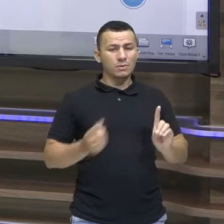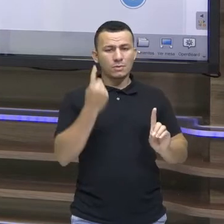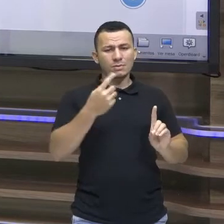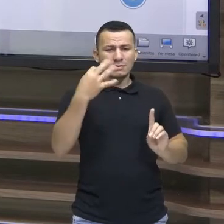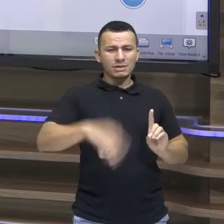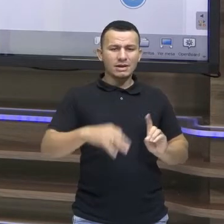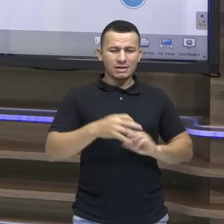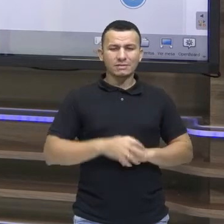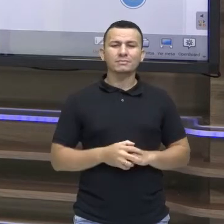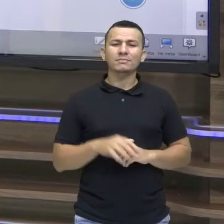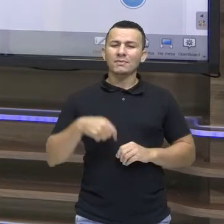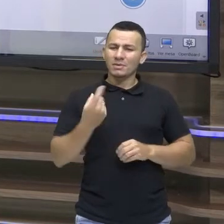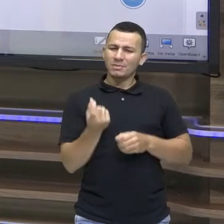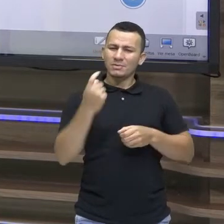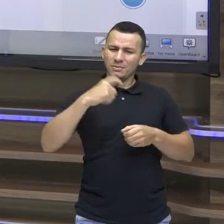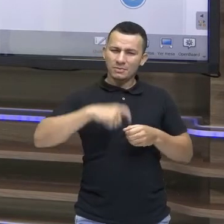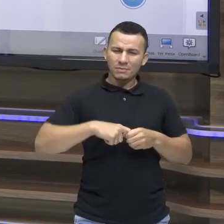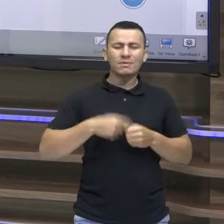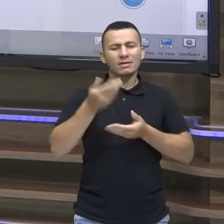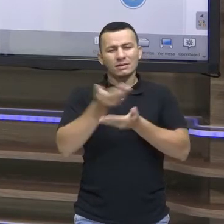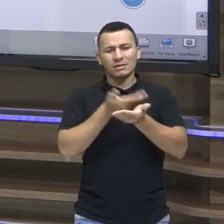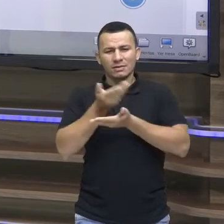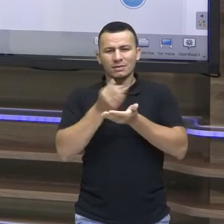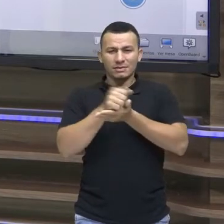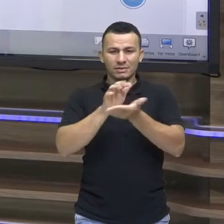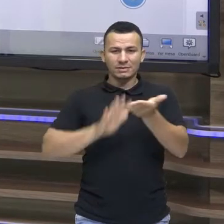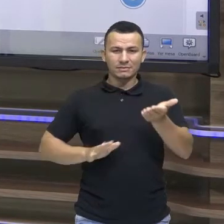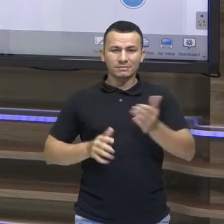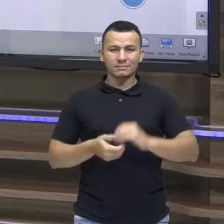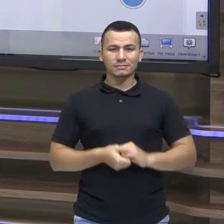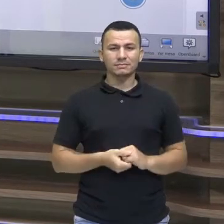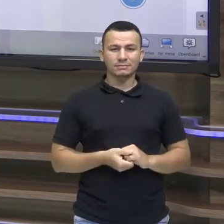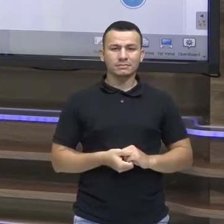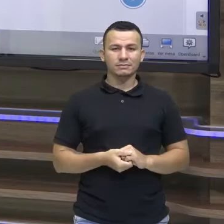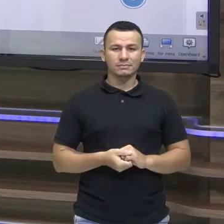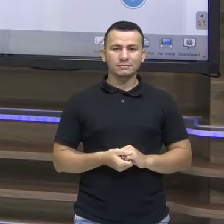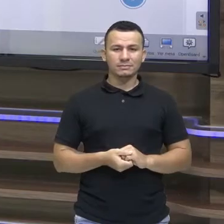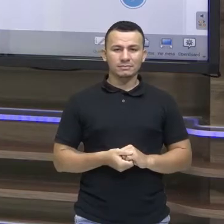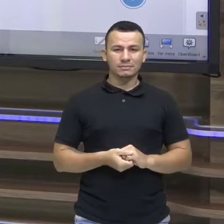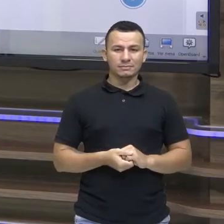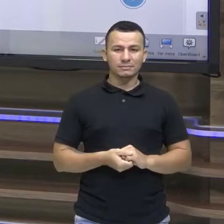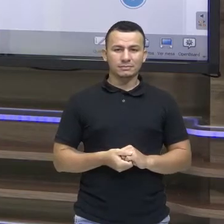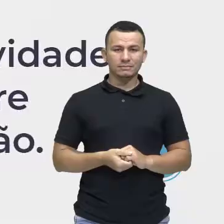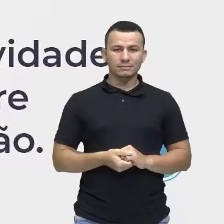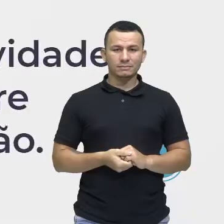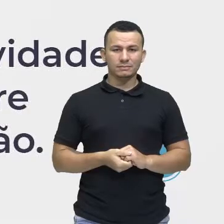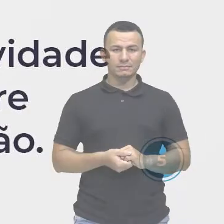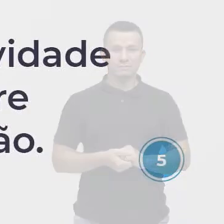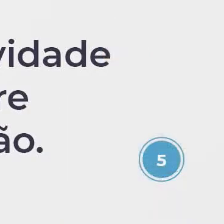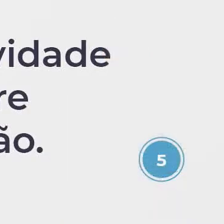alternativas, ok? Volto daqui a pouquinho para corrigir o seu trabalho, estou te esperando.